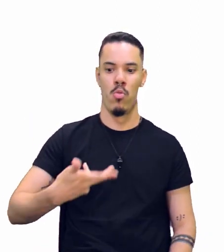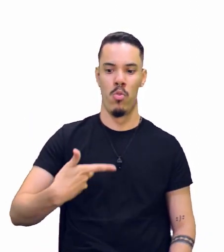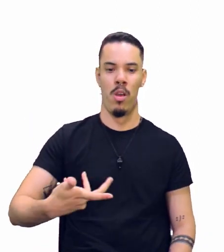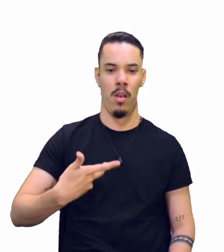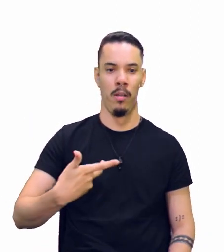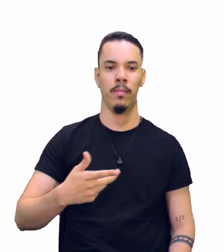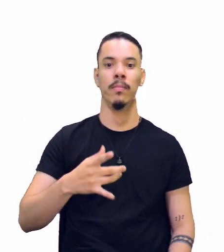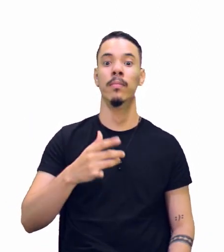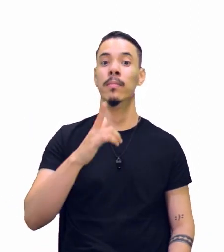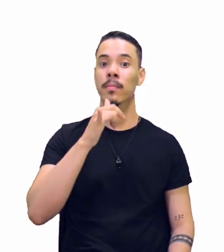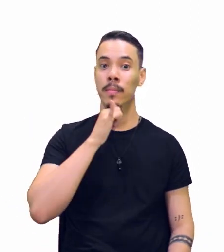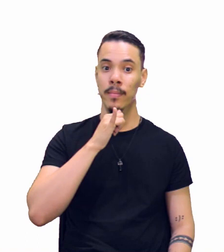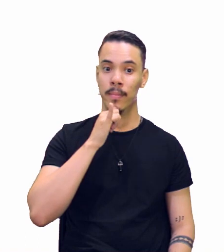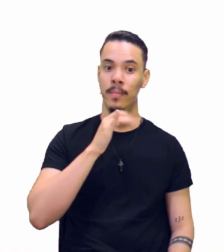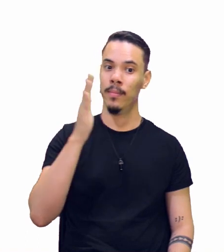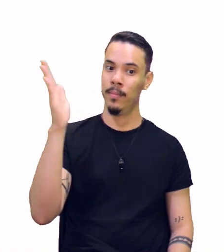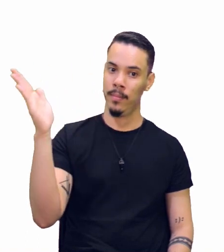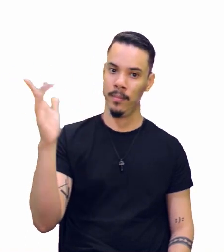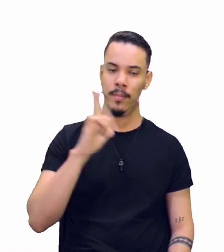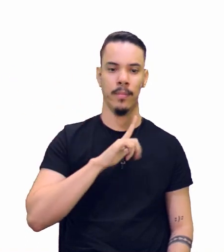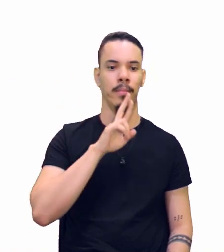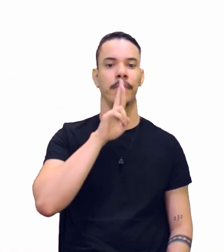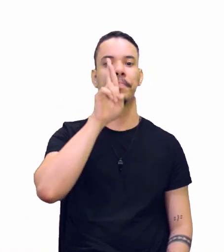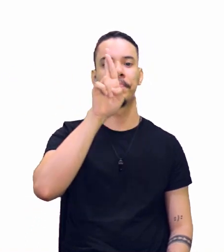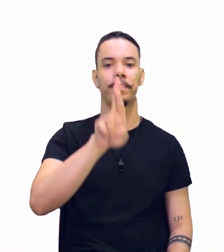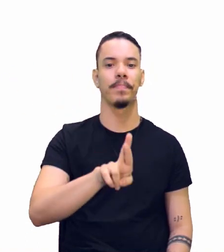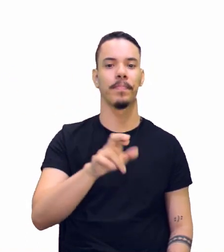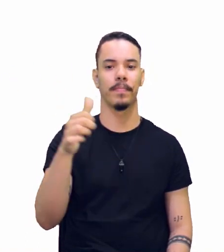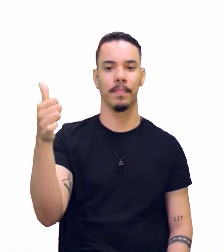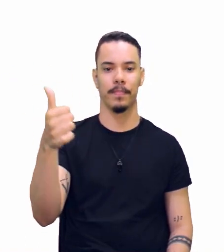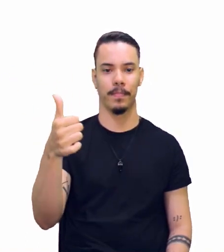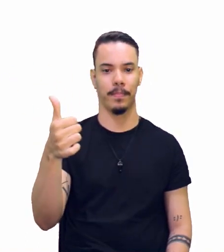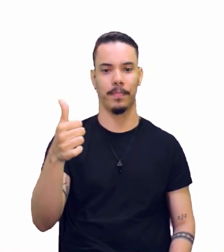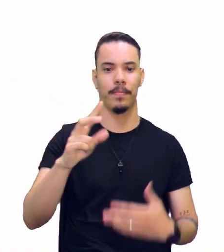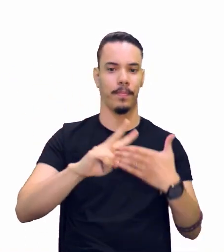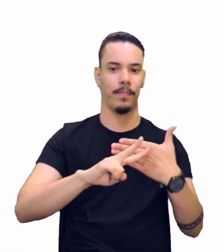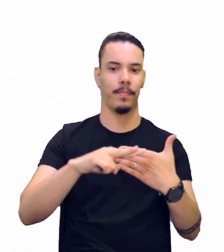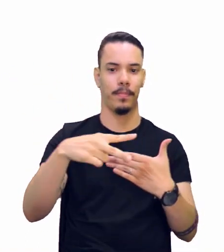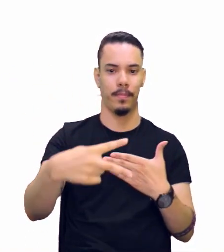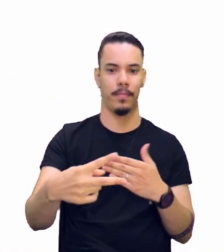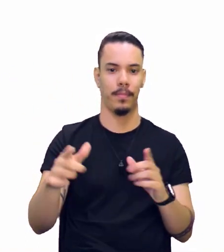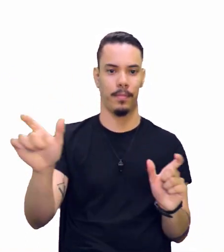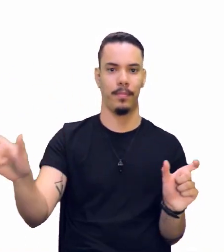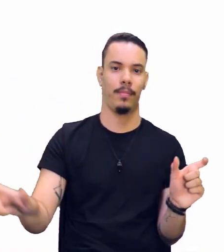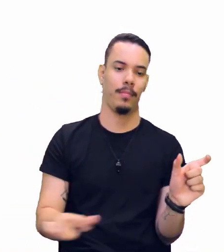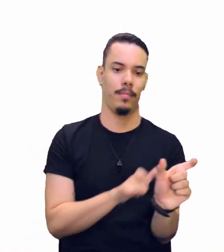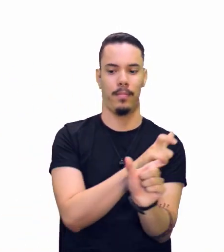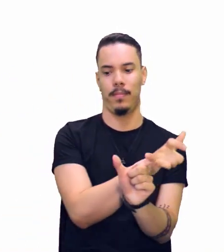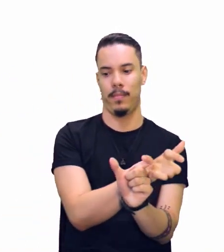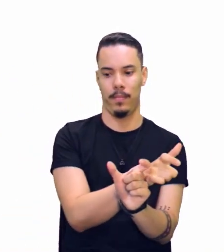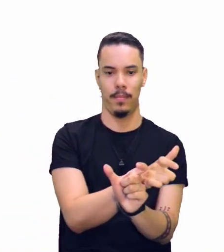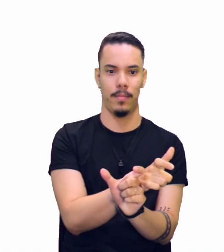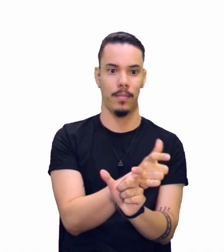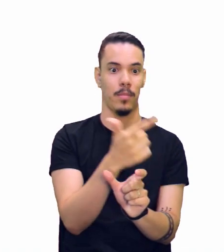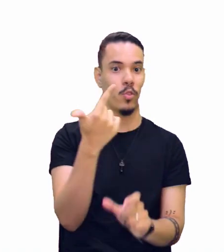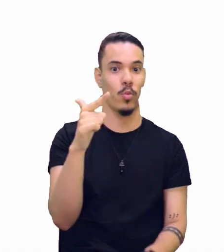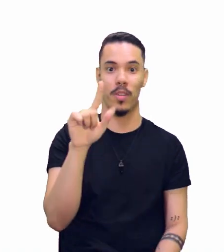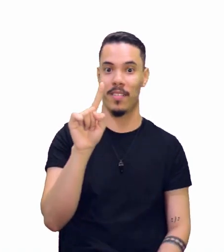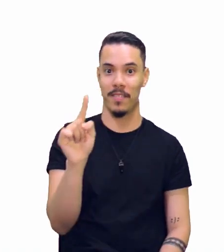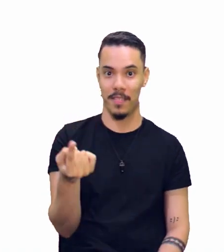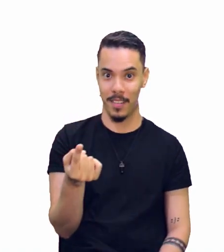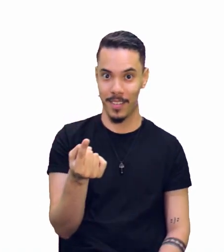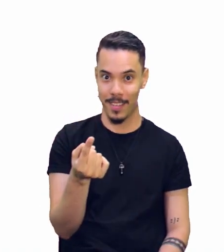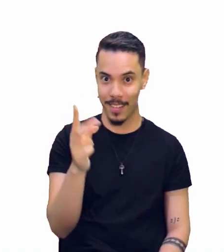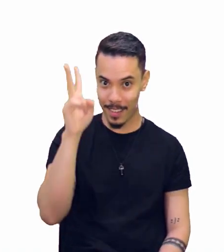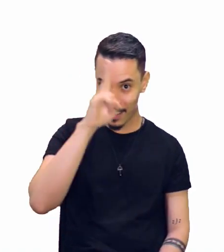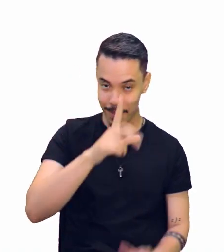exemplo aqui, onde a gente tem o resultado primeiro e a condição logo em seguida, e não tem a vírgula,